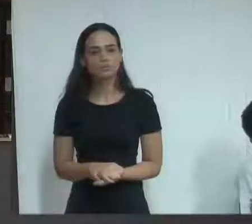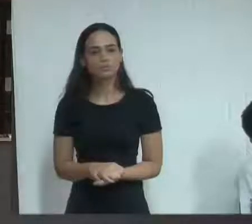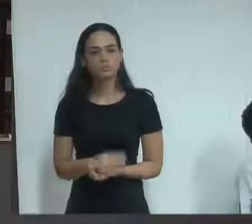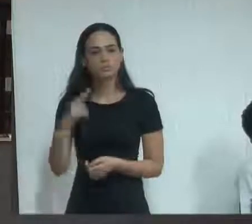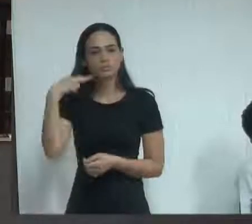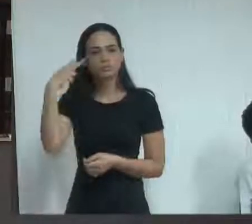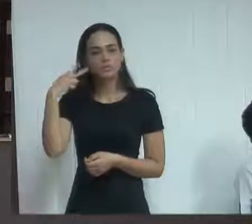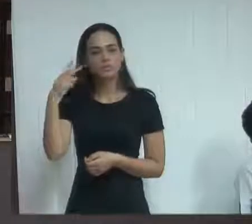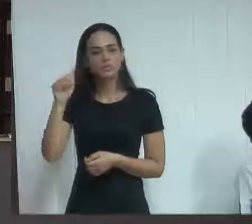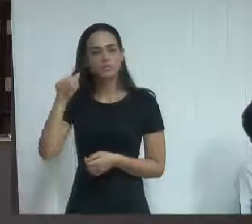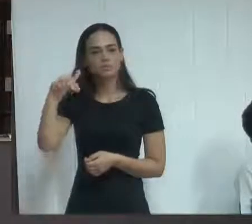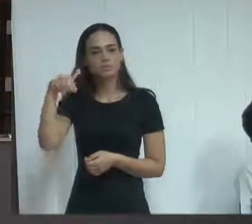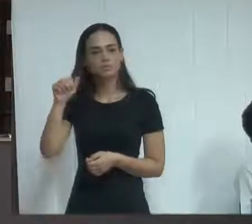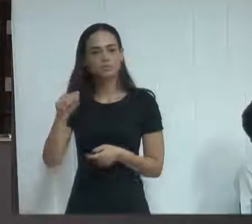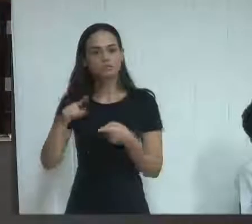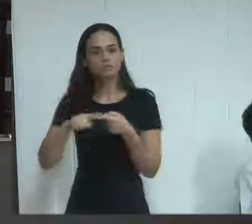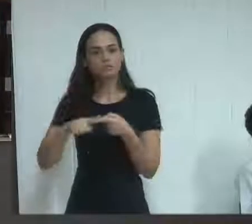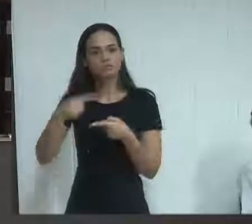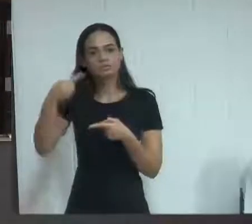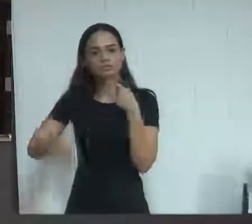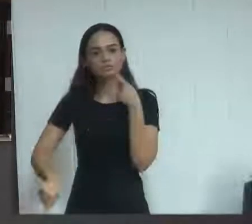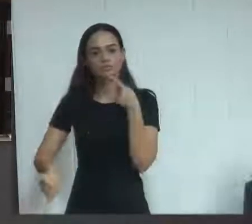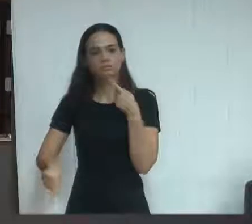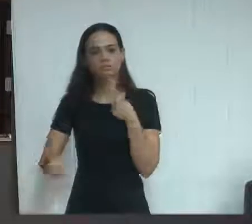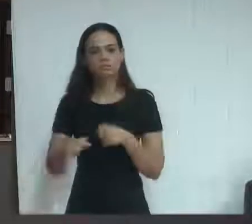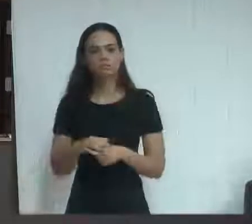Vereadora Ana Genesini. Reprovo.